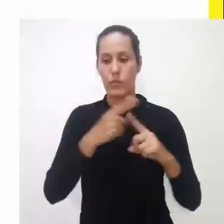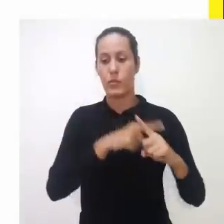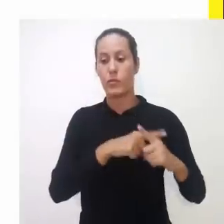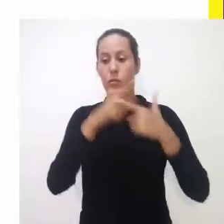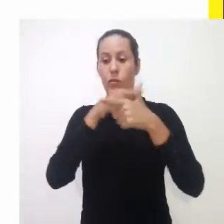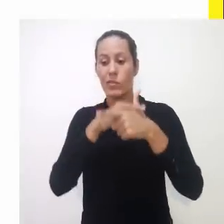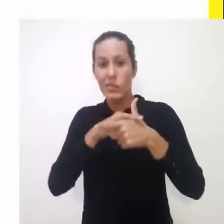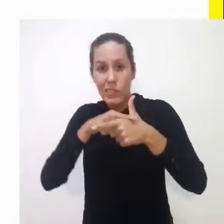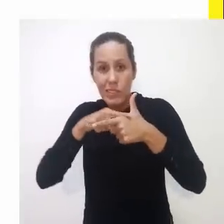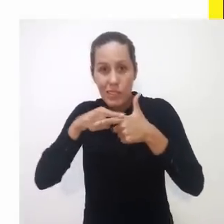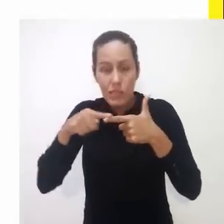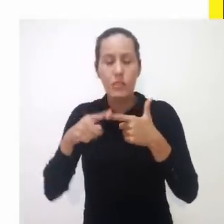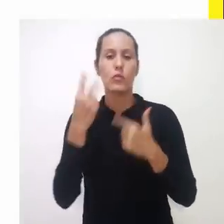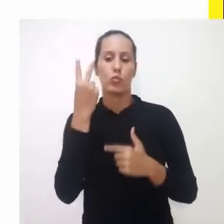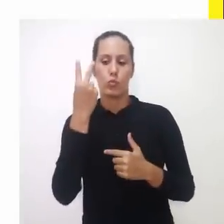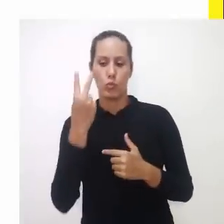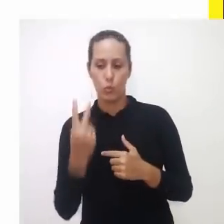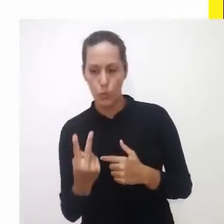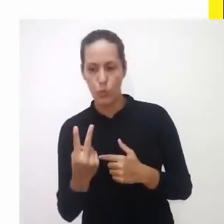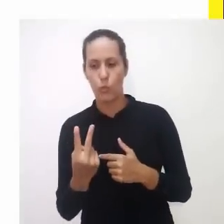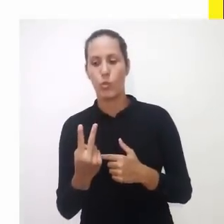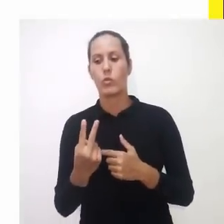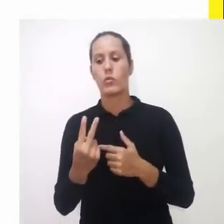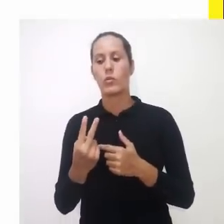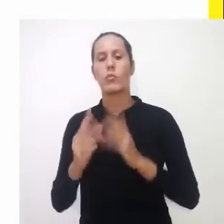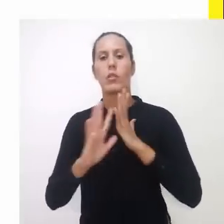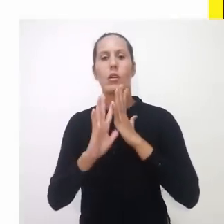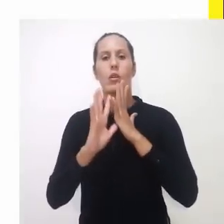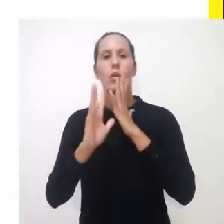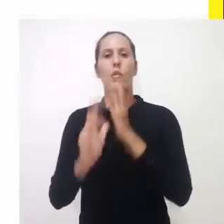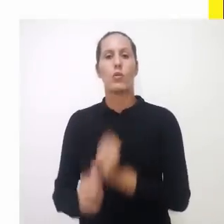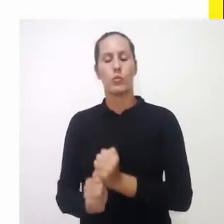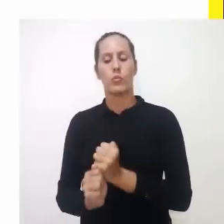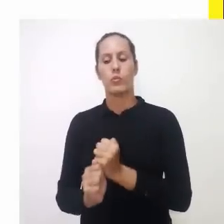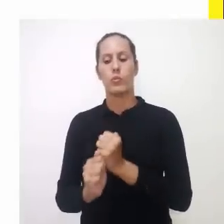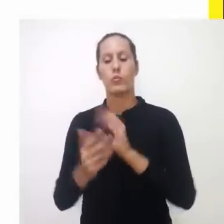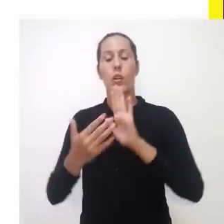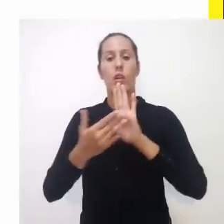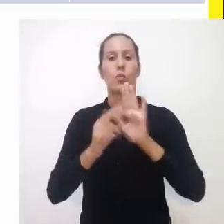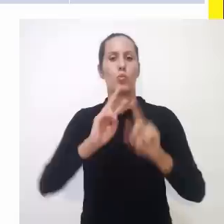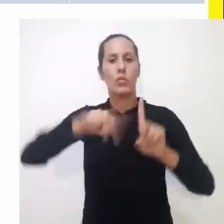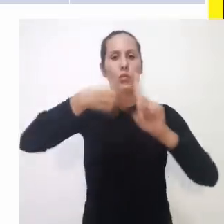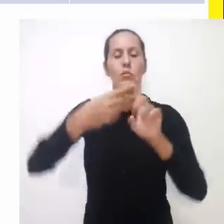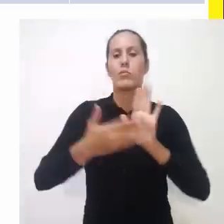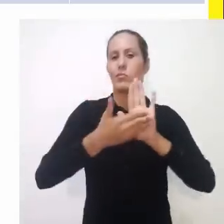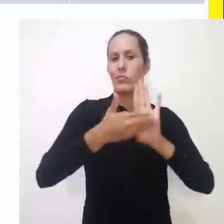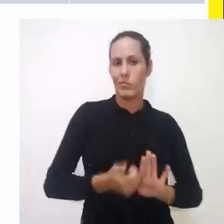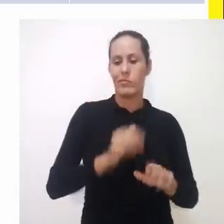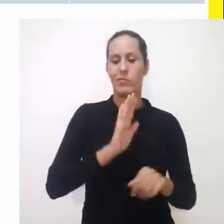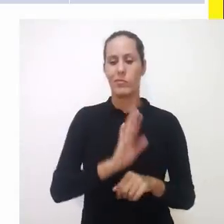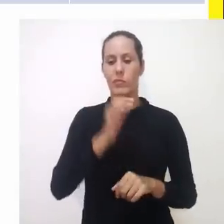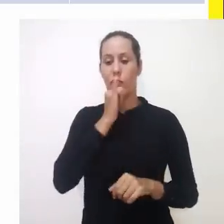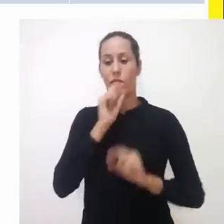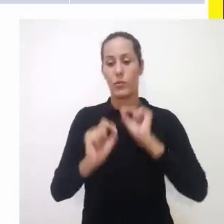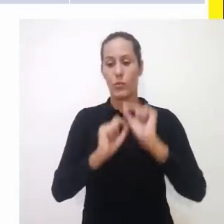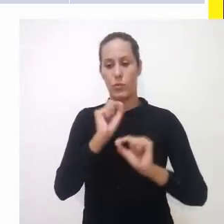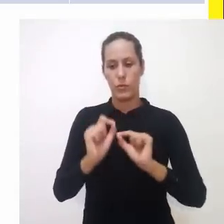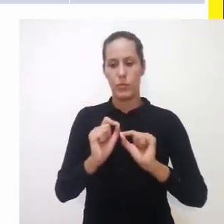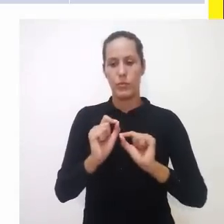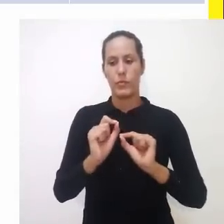eu estou contando 2 vezes. Então eu divido por 2 para tirar essa duplicidade. Então, eu divido por 2, porque a gente